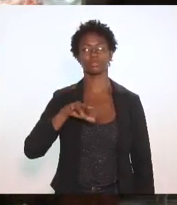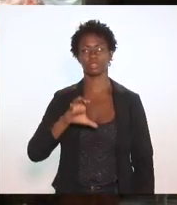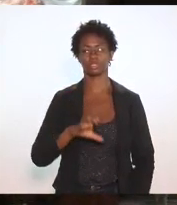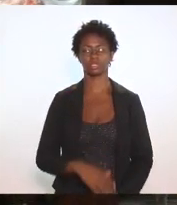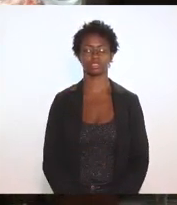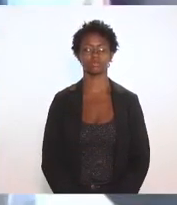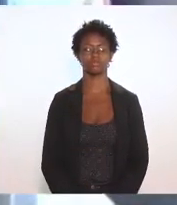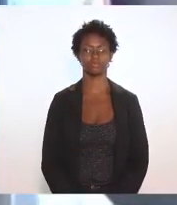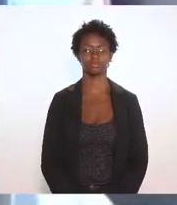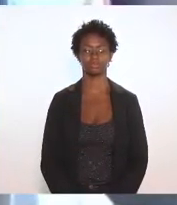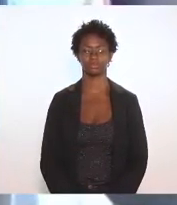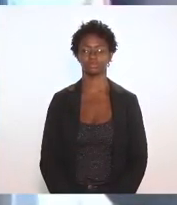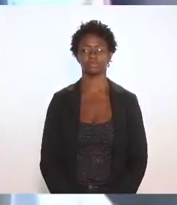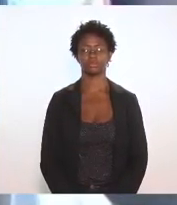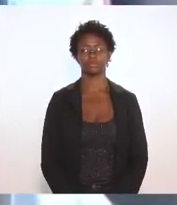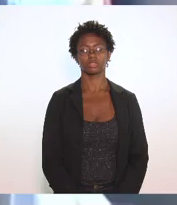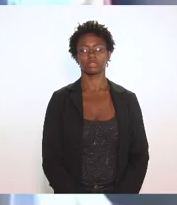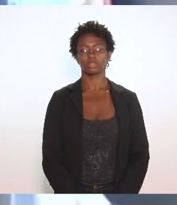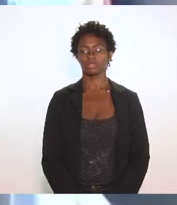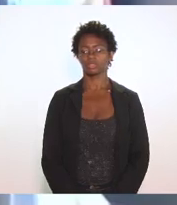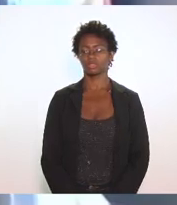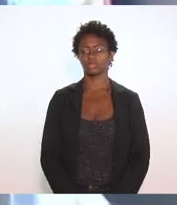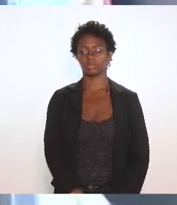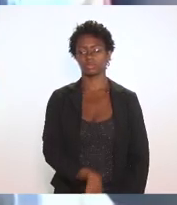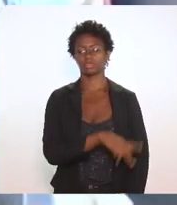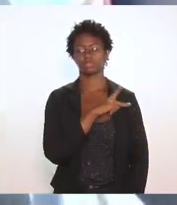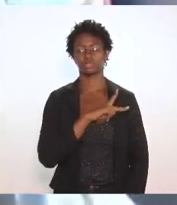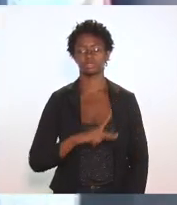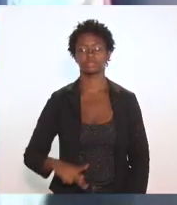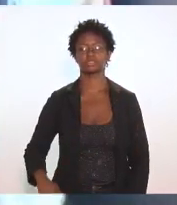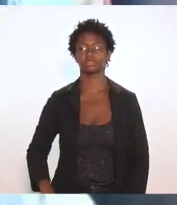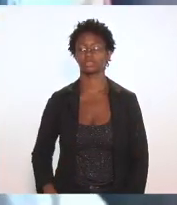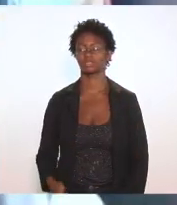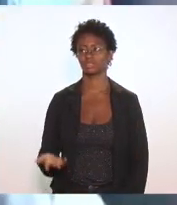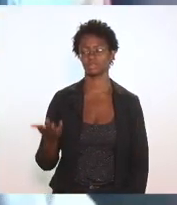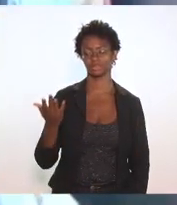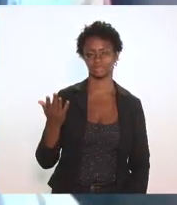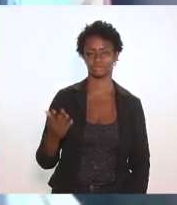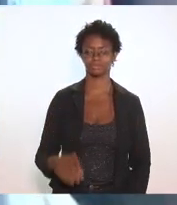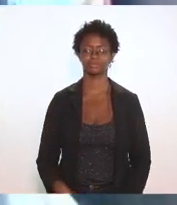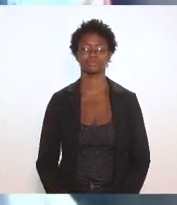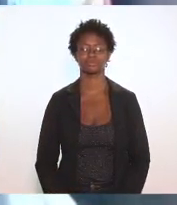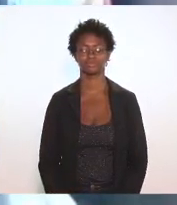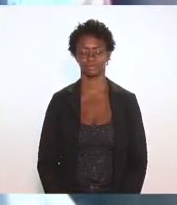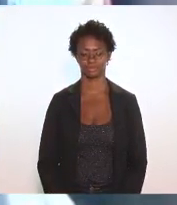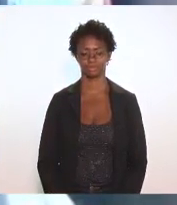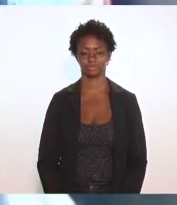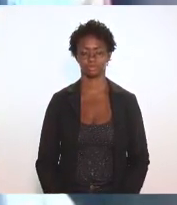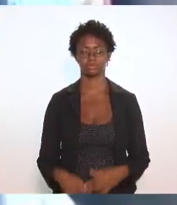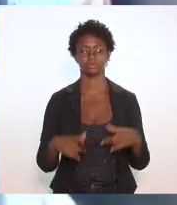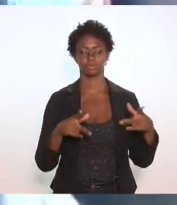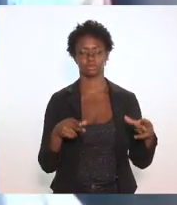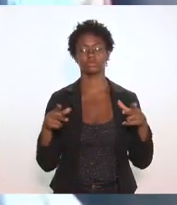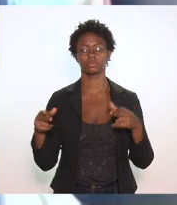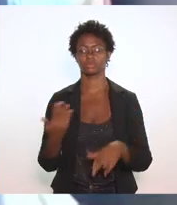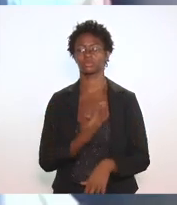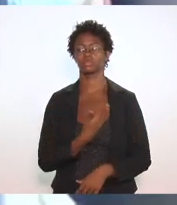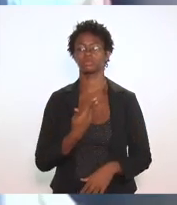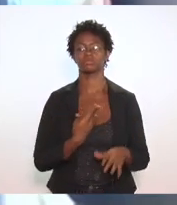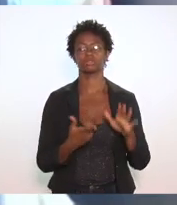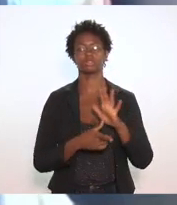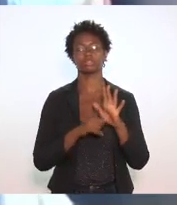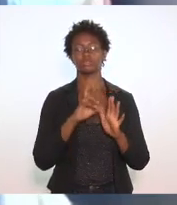Presidente democrático rubro-negro André Siciliano. Como os colegas que me antecederam,